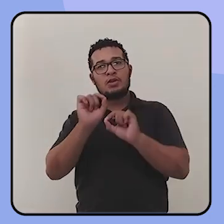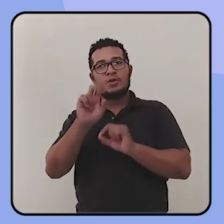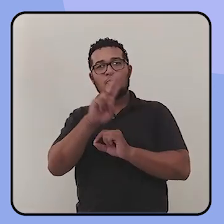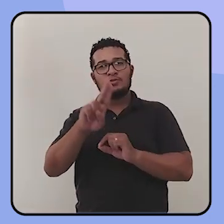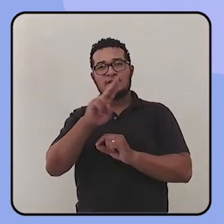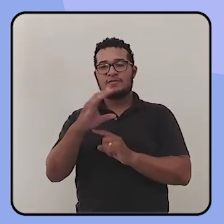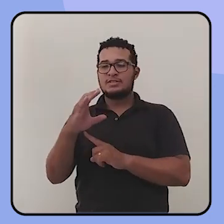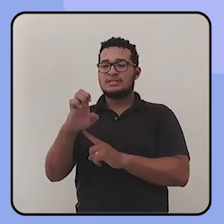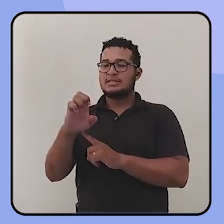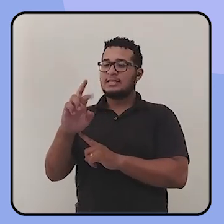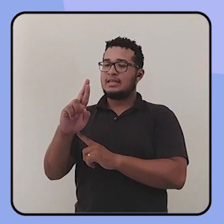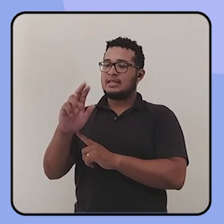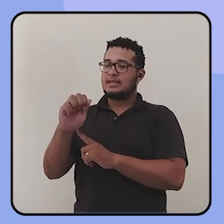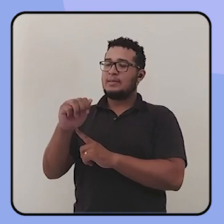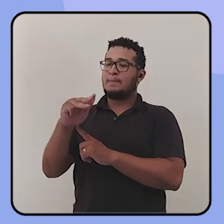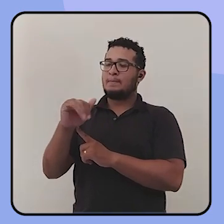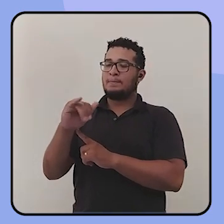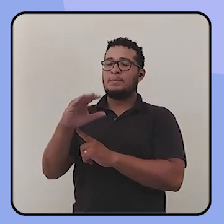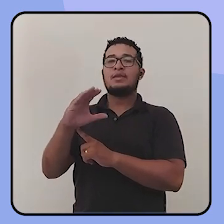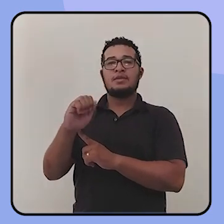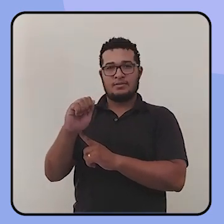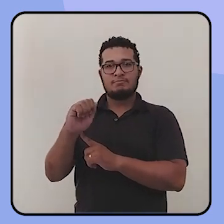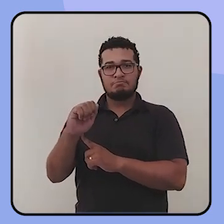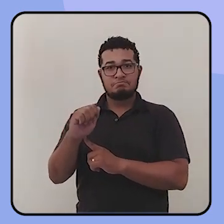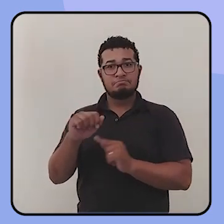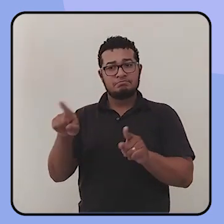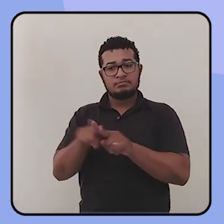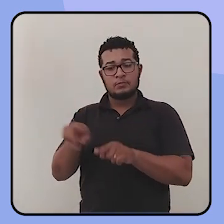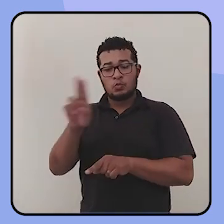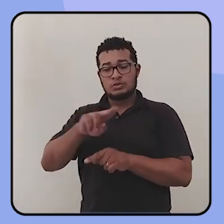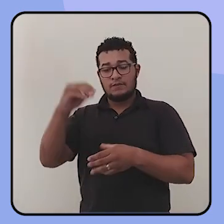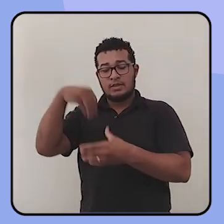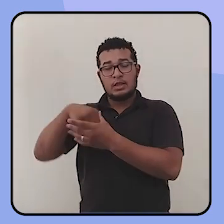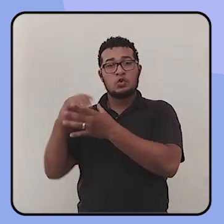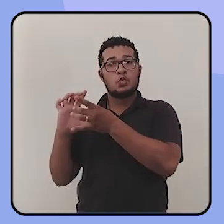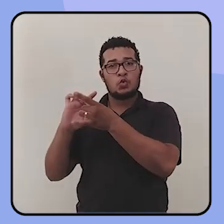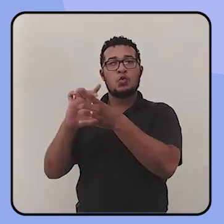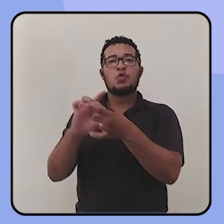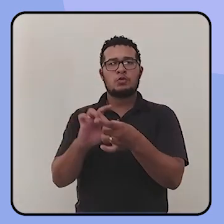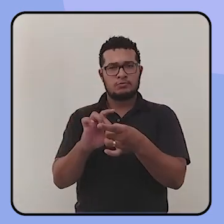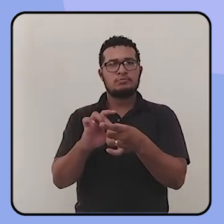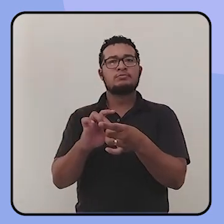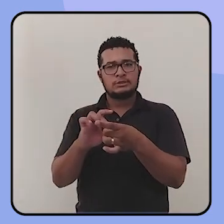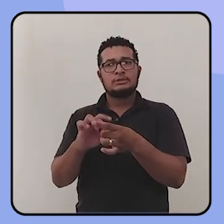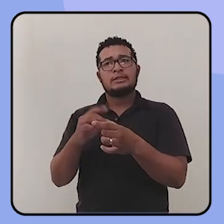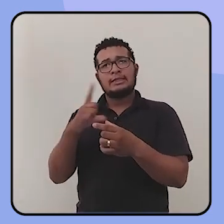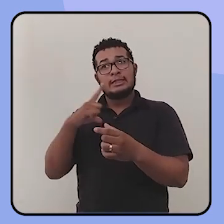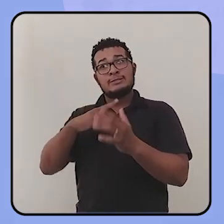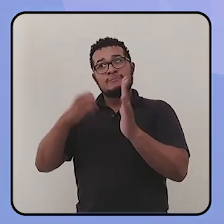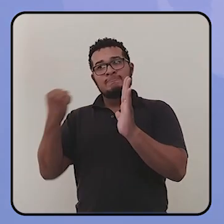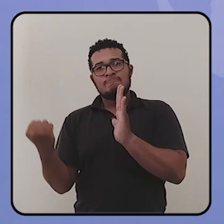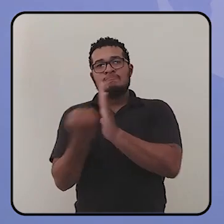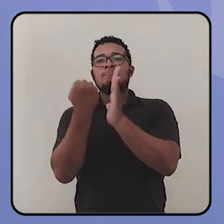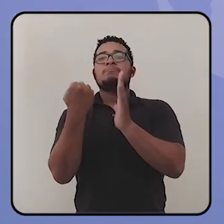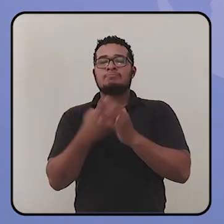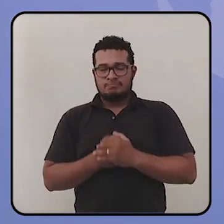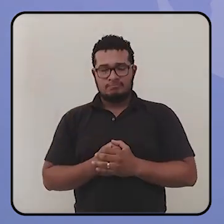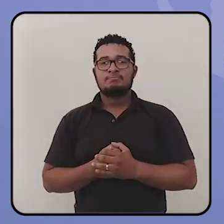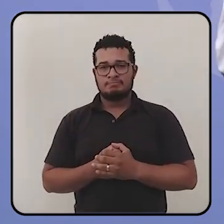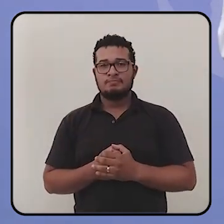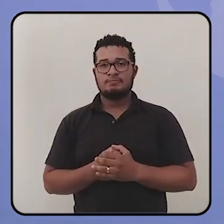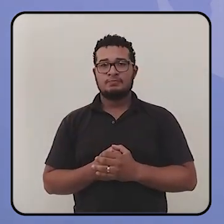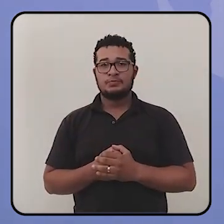cerâmica e também de um aspecto centrado em um contexto simbólico funerário bastante remarcado. Ou